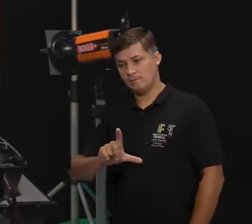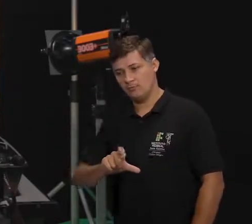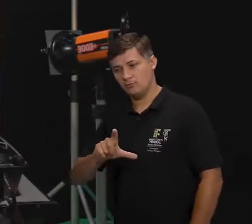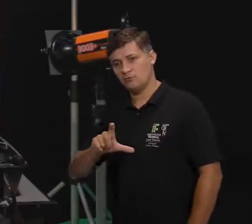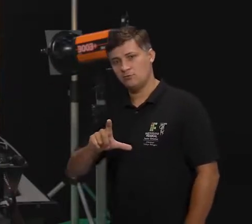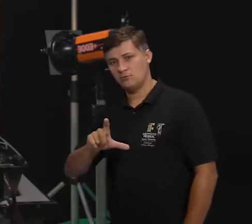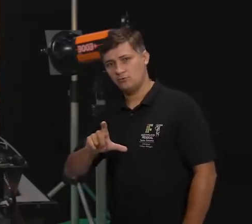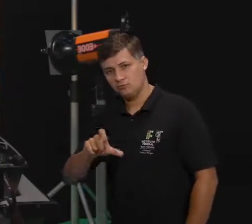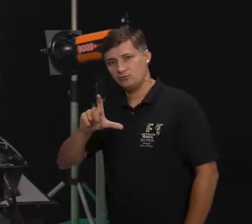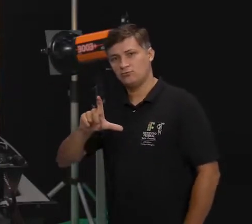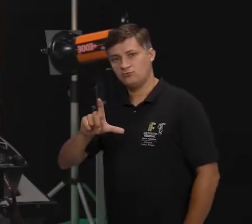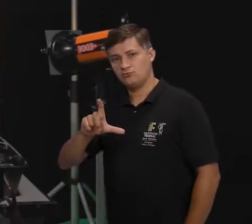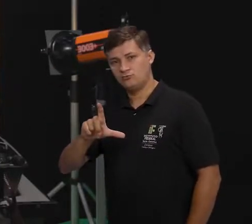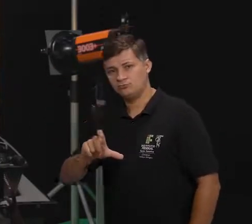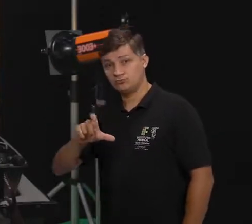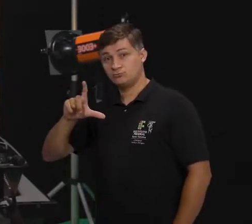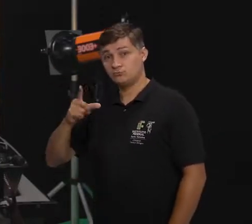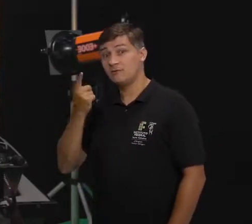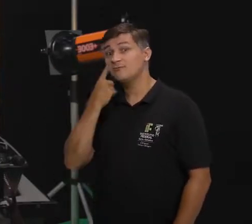Então vou pegar.